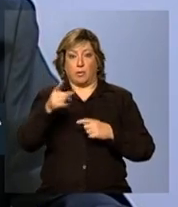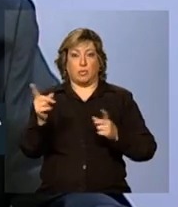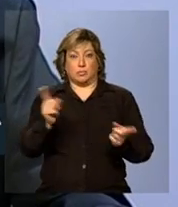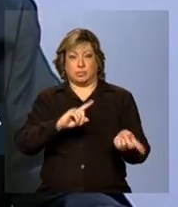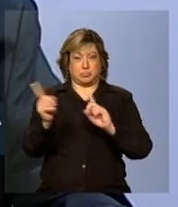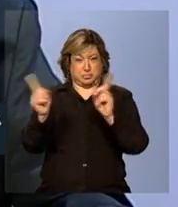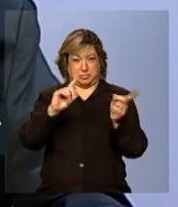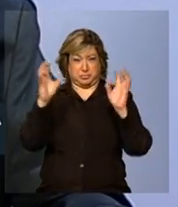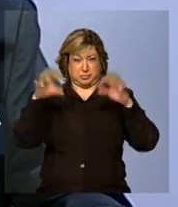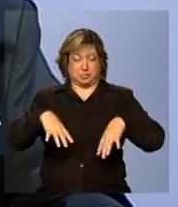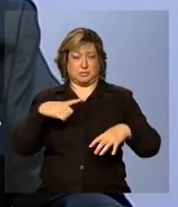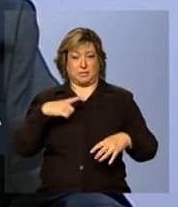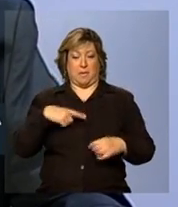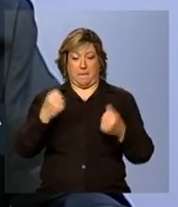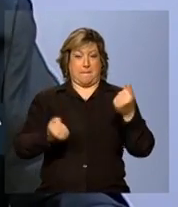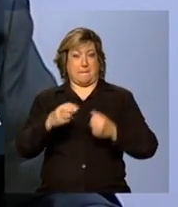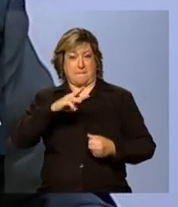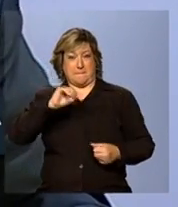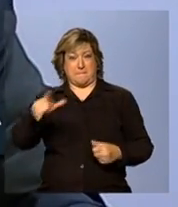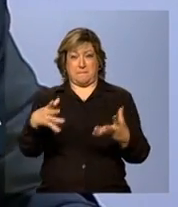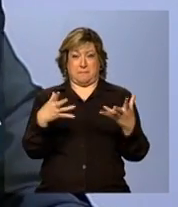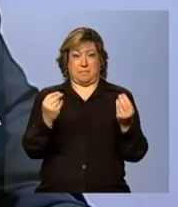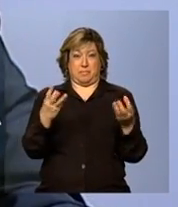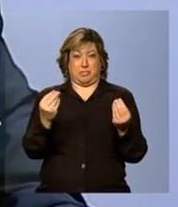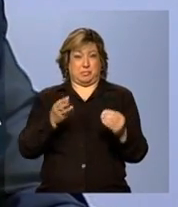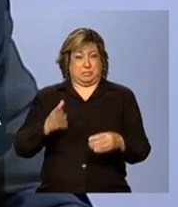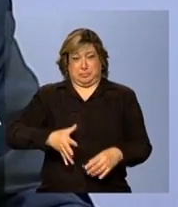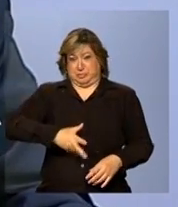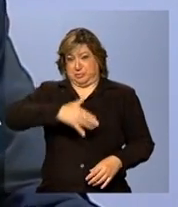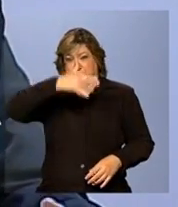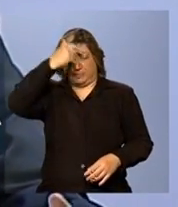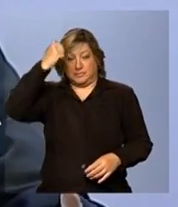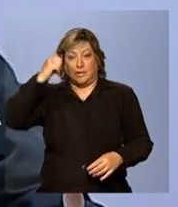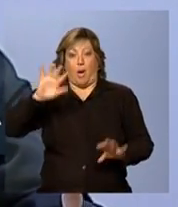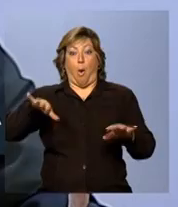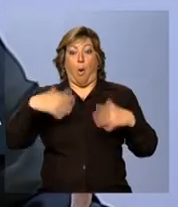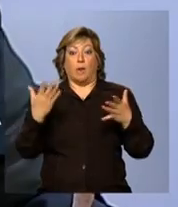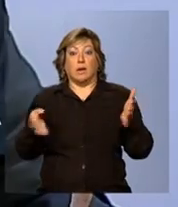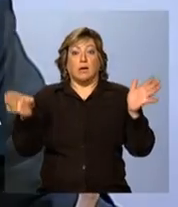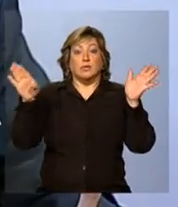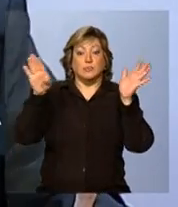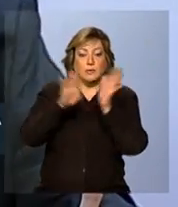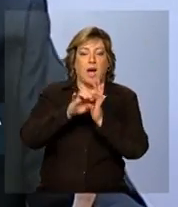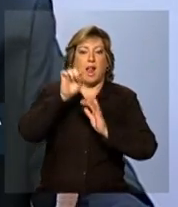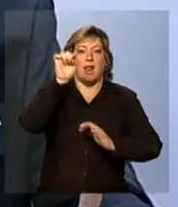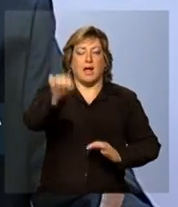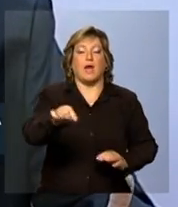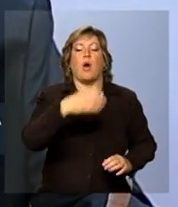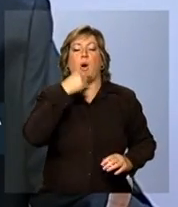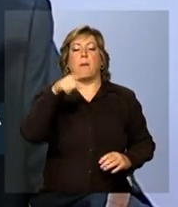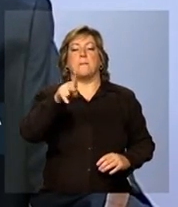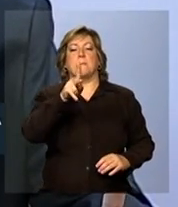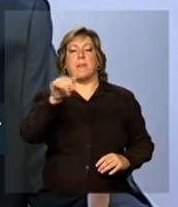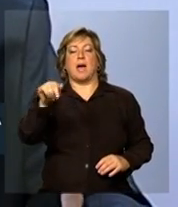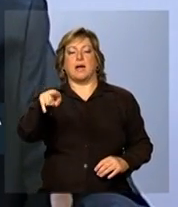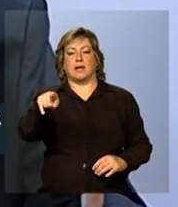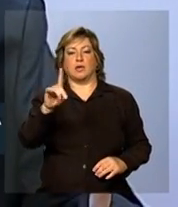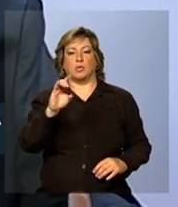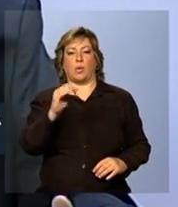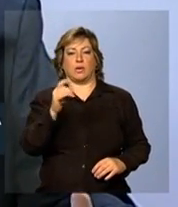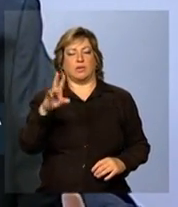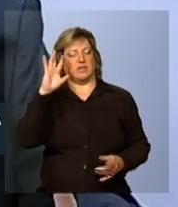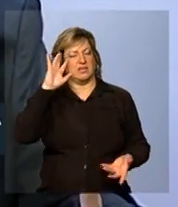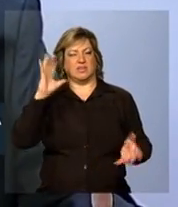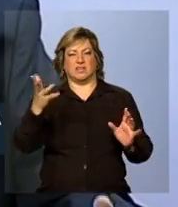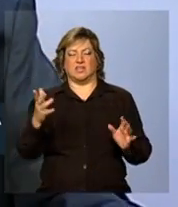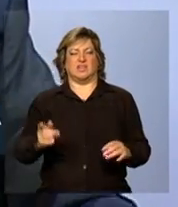muito, dirigia muito mal. Quando chegou lá, o pai do doador mudou de ideia.